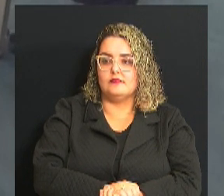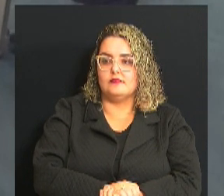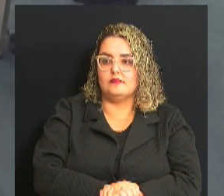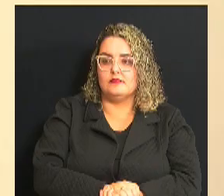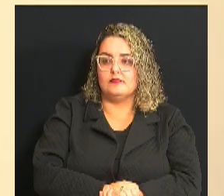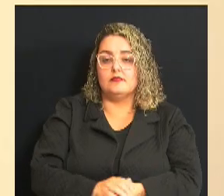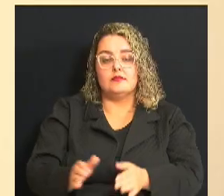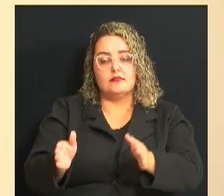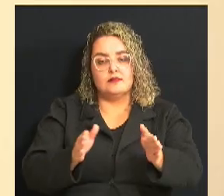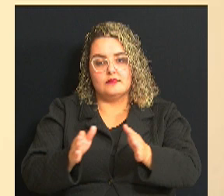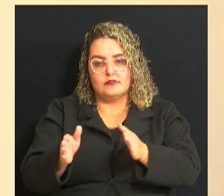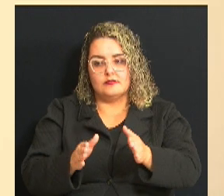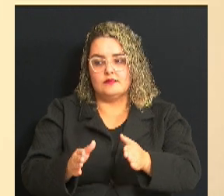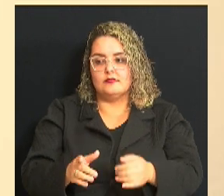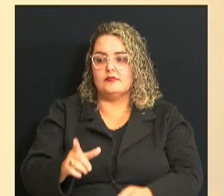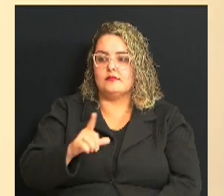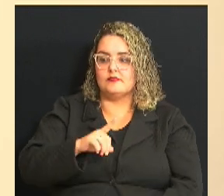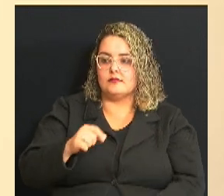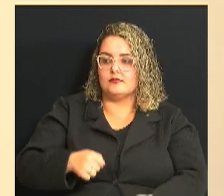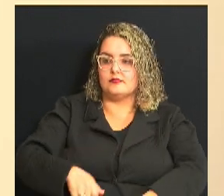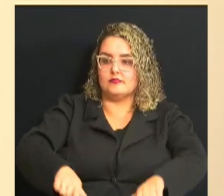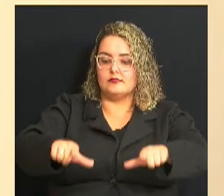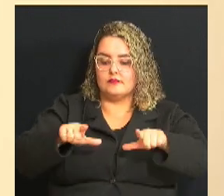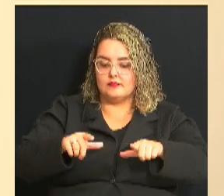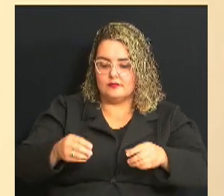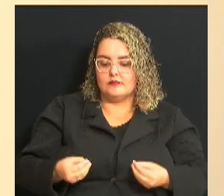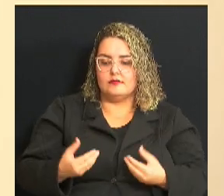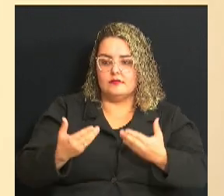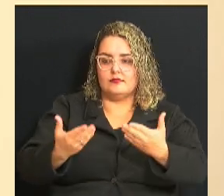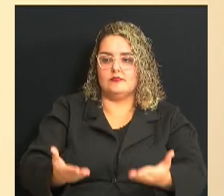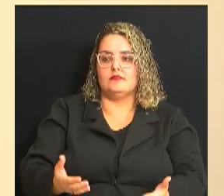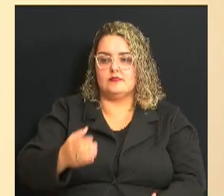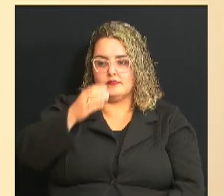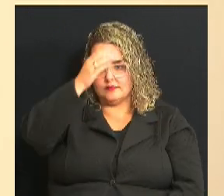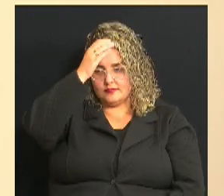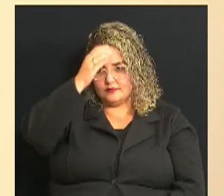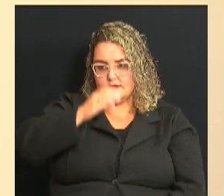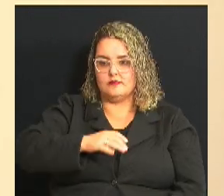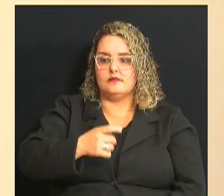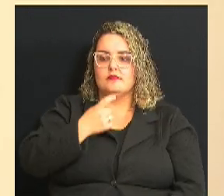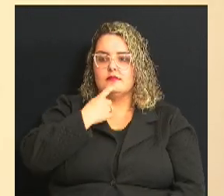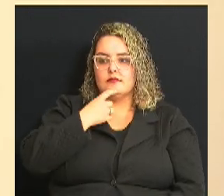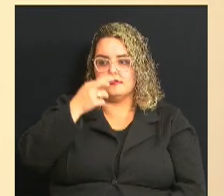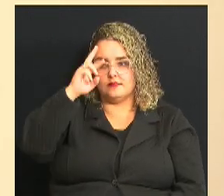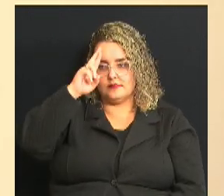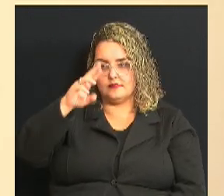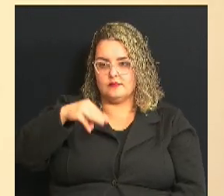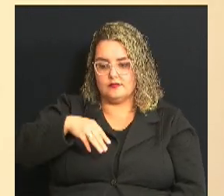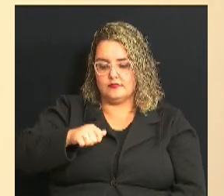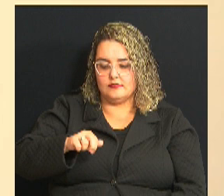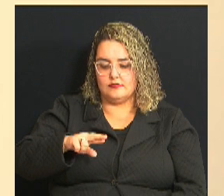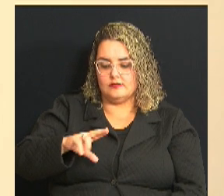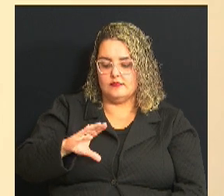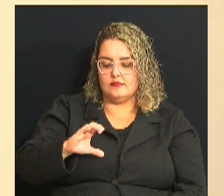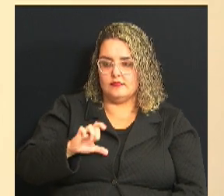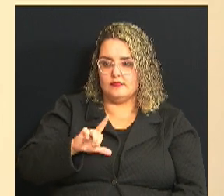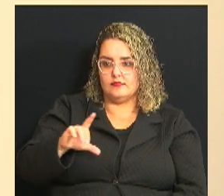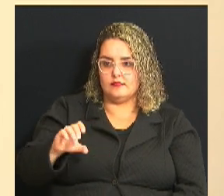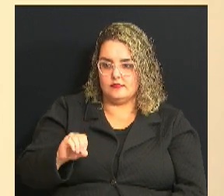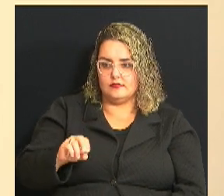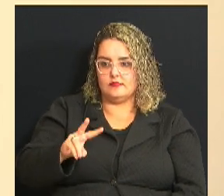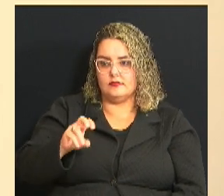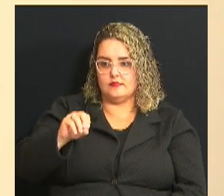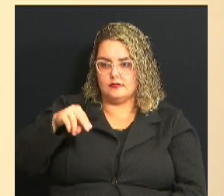Neste momento, teremos a entrega do título de cidadão campineiro ao senhor Marcelo von Schneider.